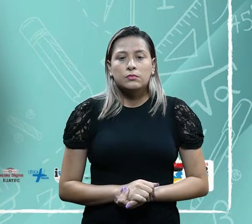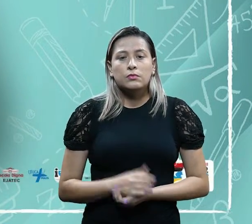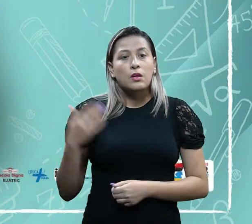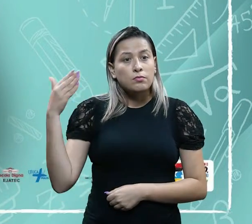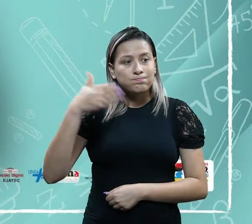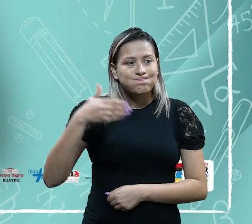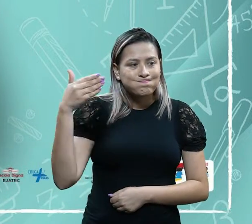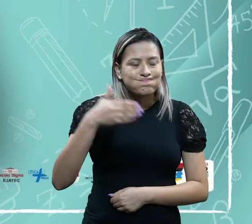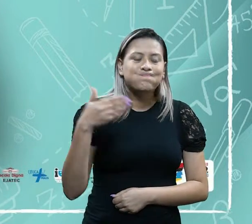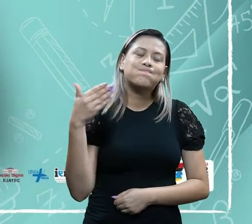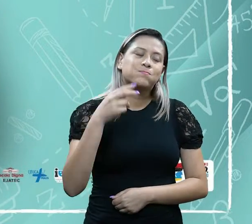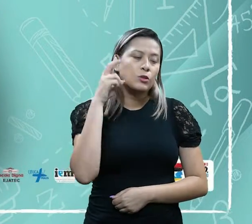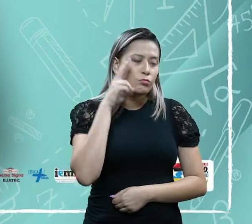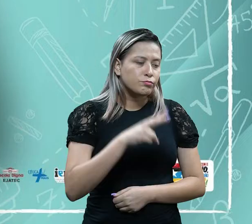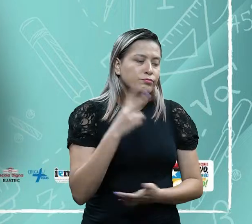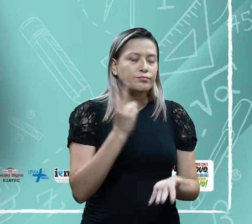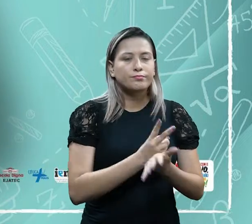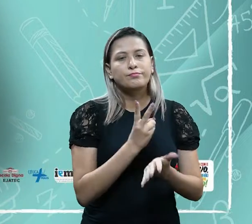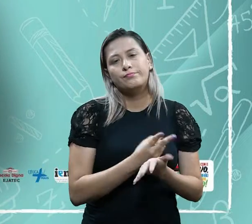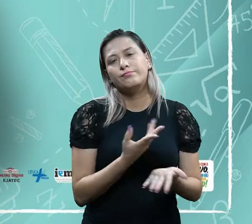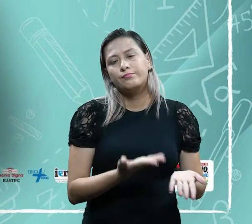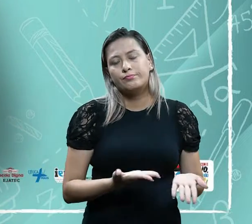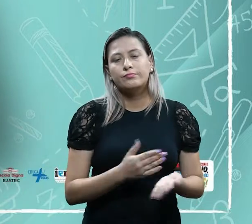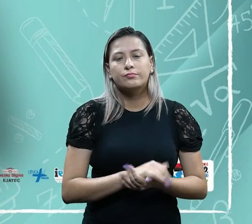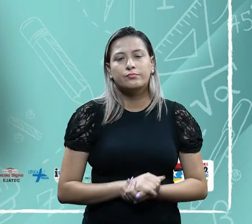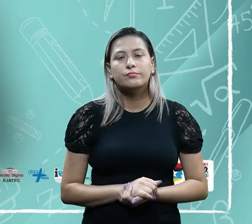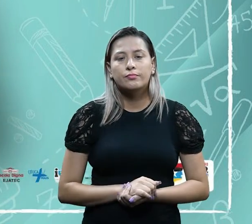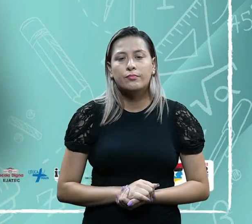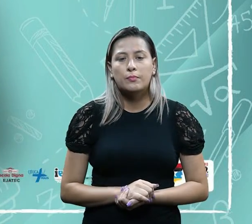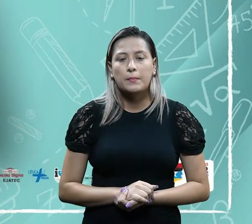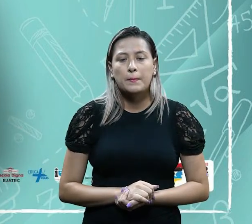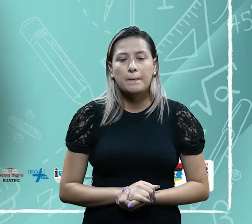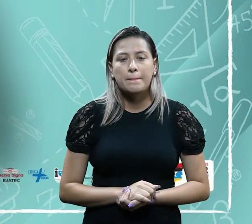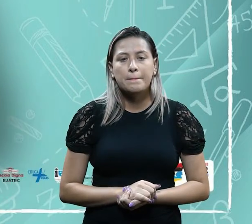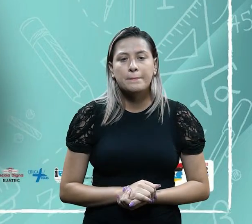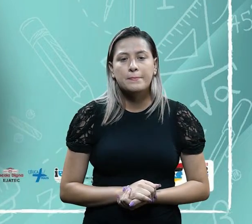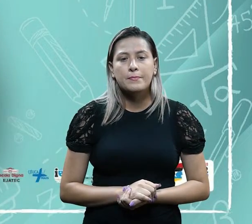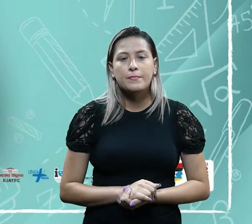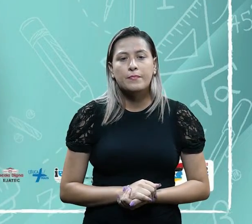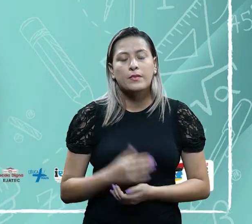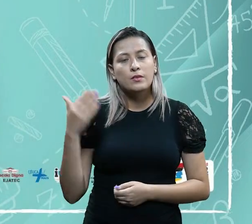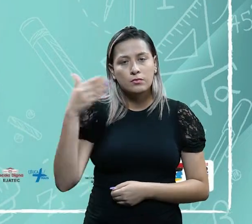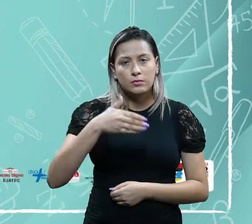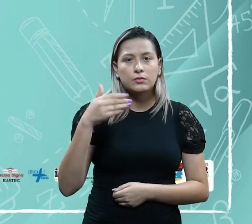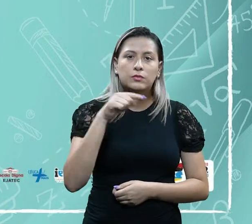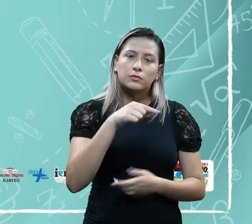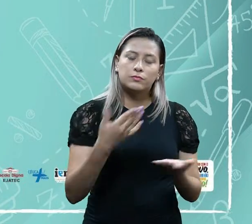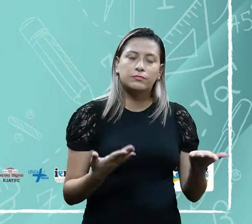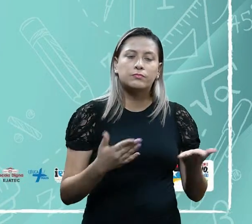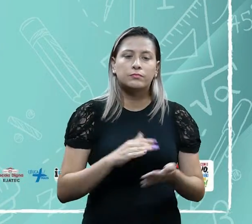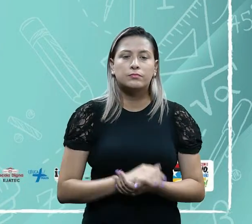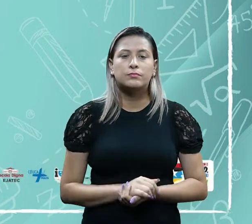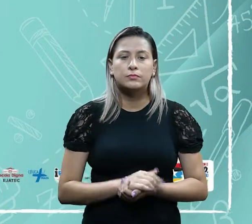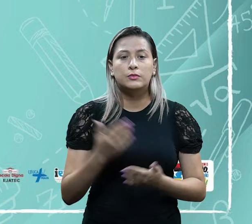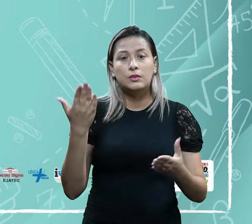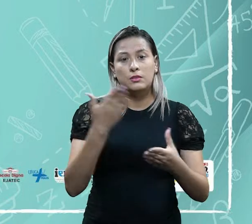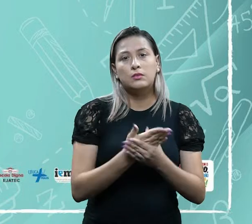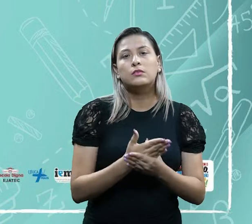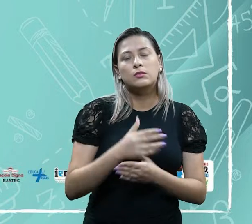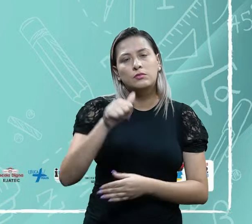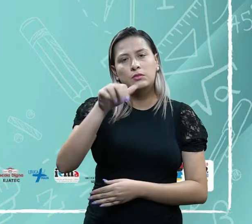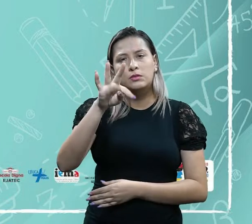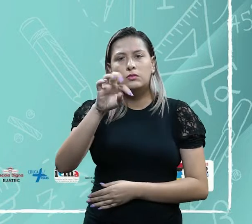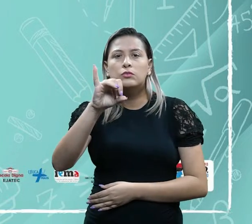consulta frequente, né, de arquivo corrente. Aqueles arquivos que são consultados de forma frequente, eles são tidos, né, como